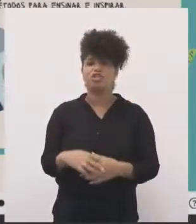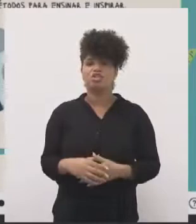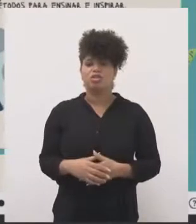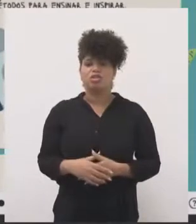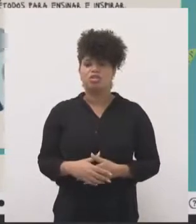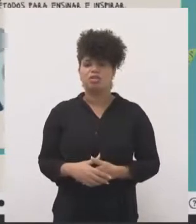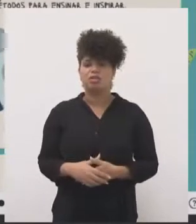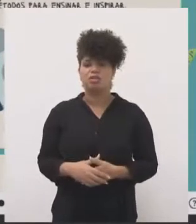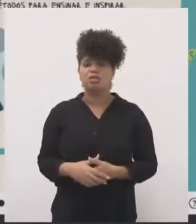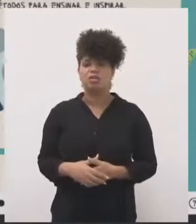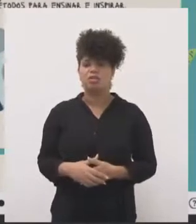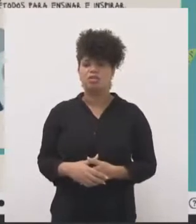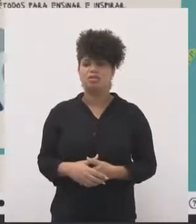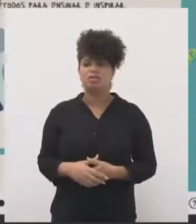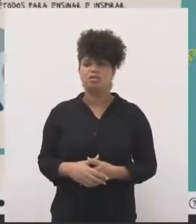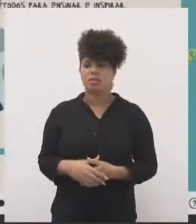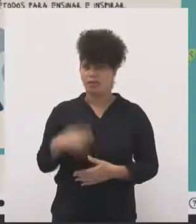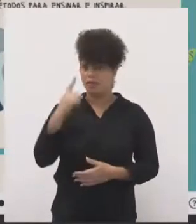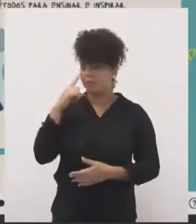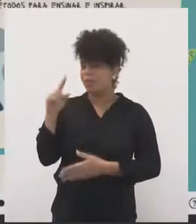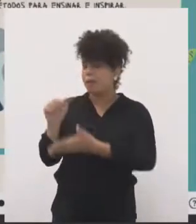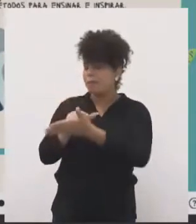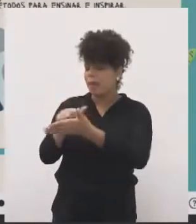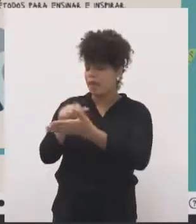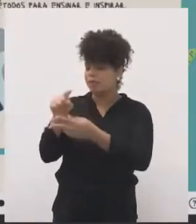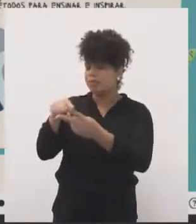Então, eu posso simplesmente apagar esse aqui